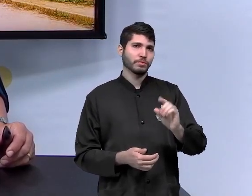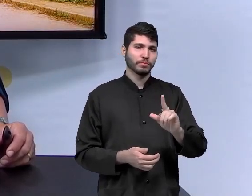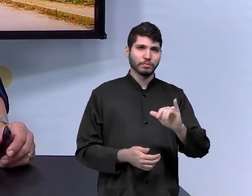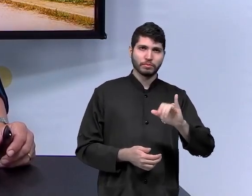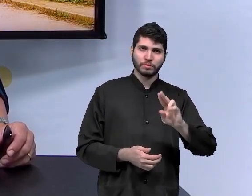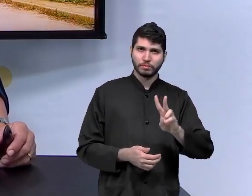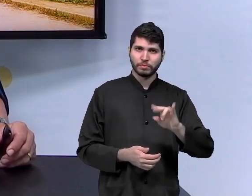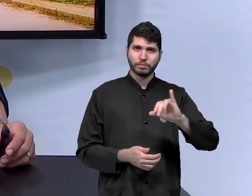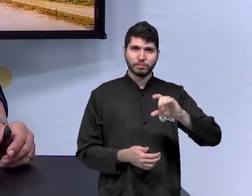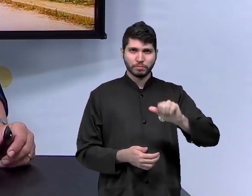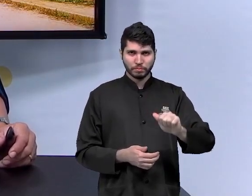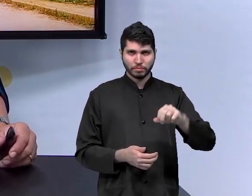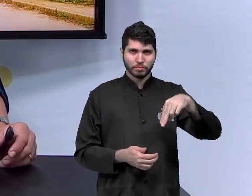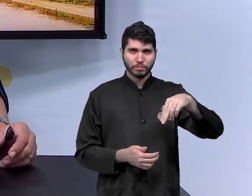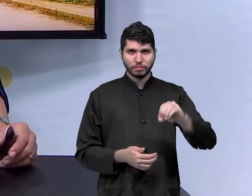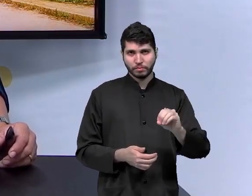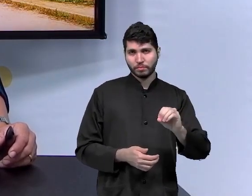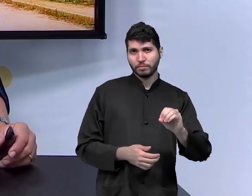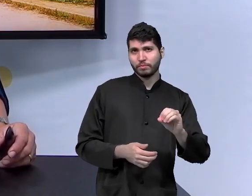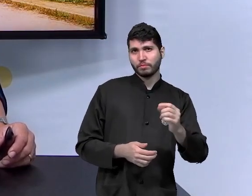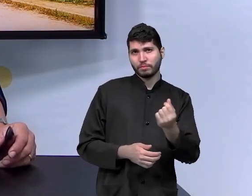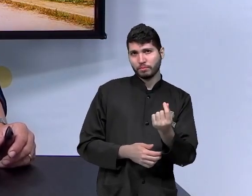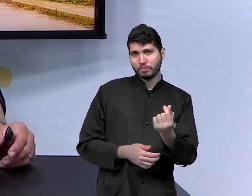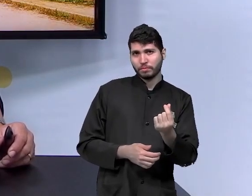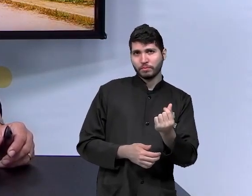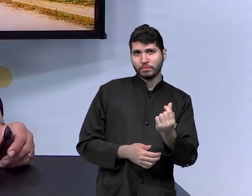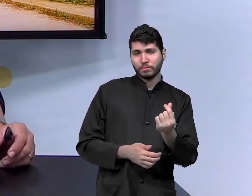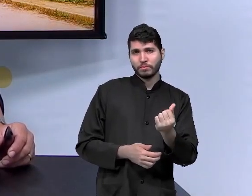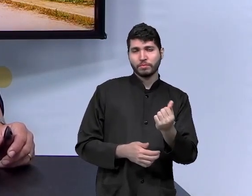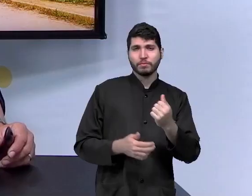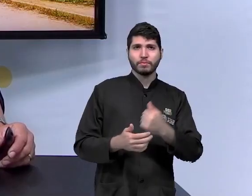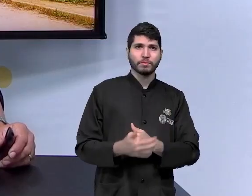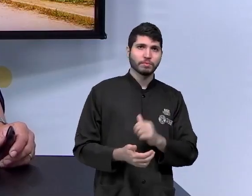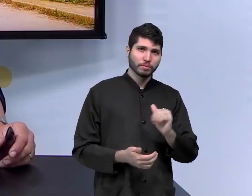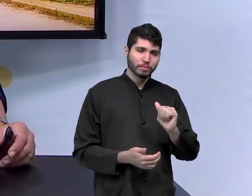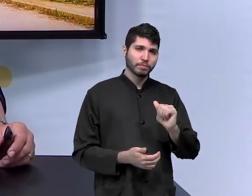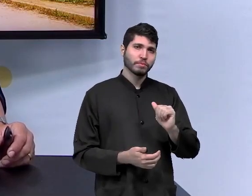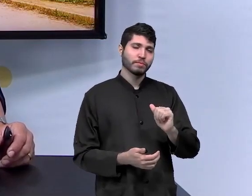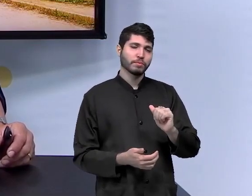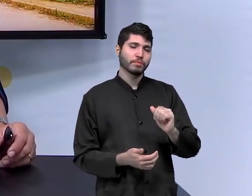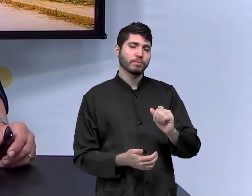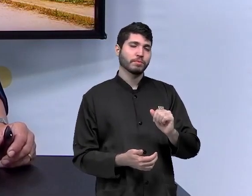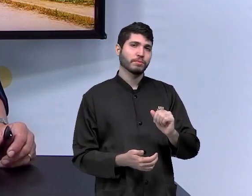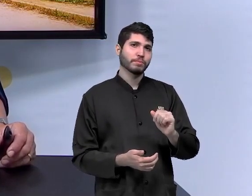ele, muitas das vezes, né, dependendo do dólar também, ele tem um poder de compra